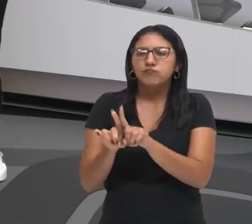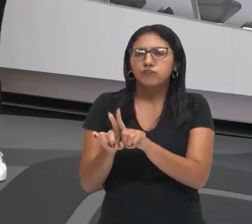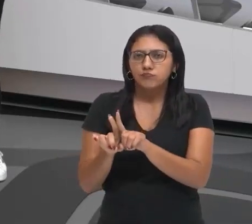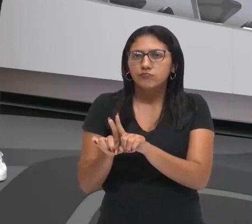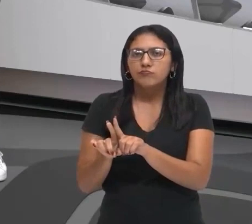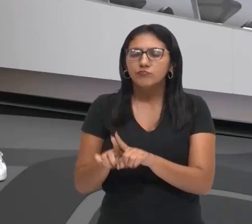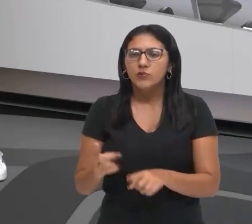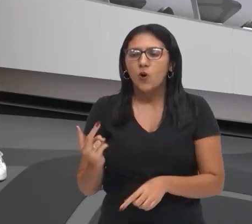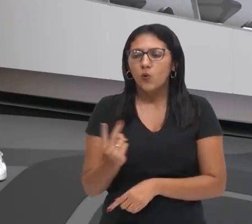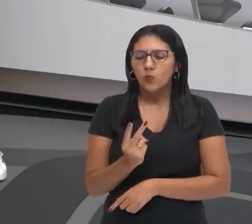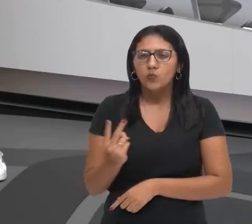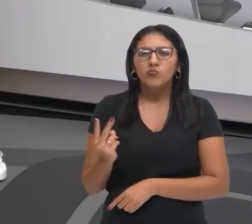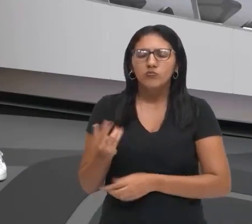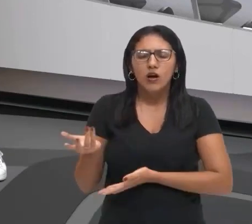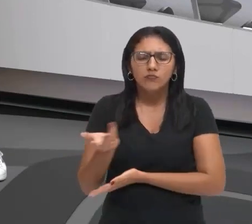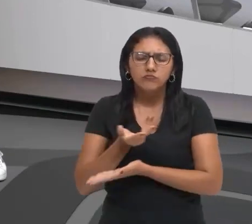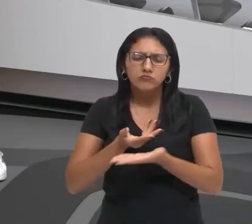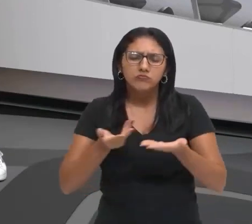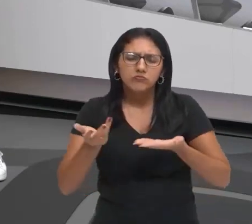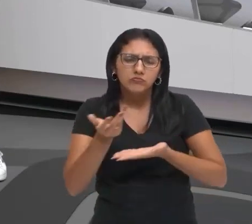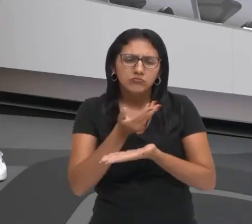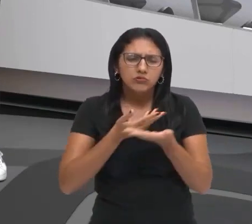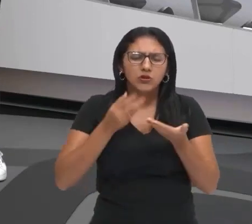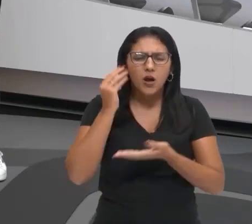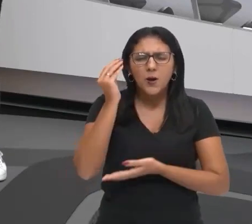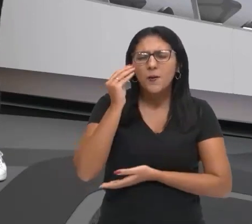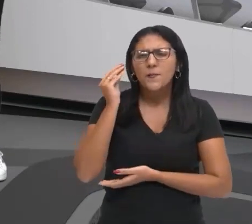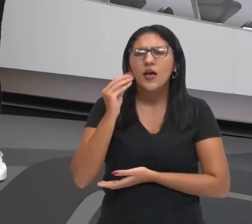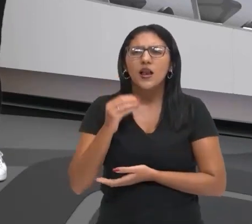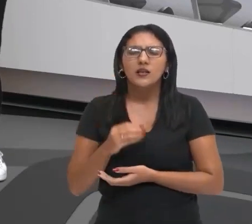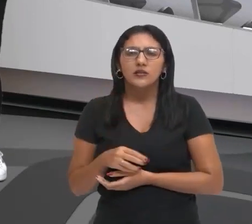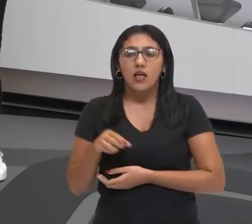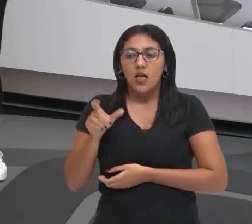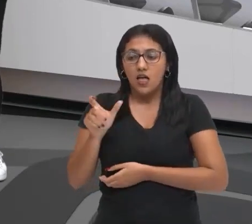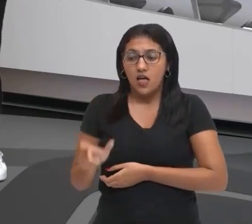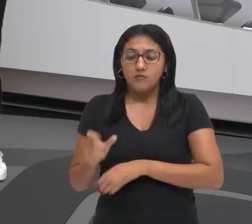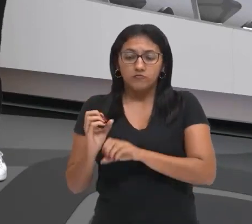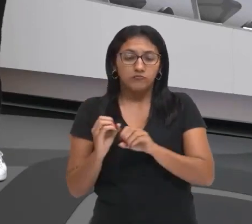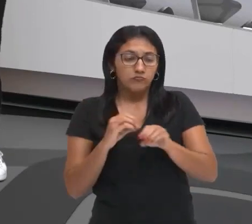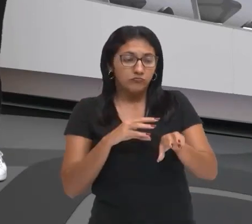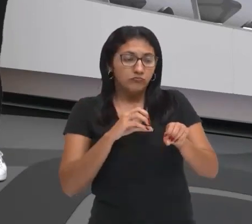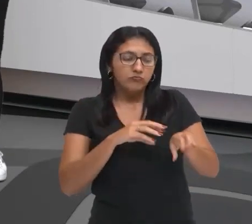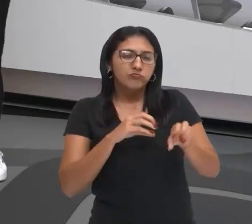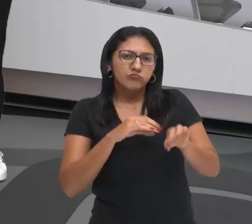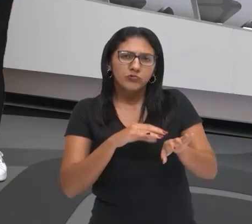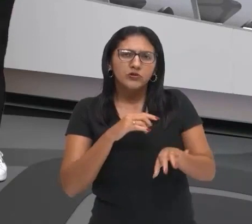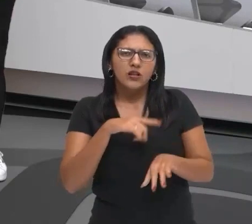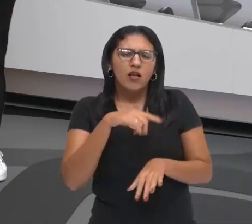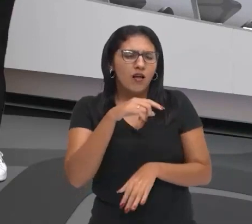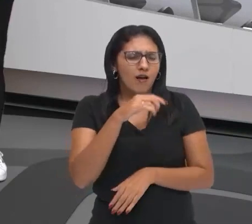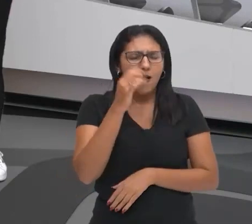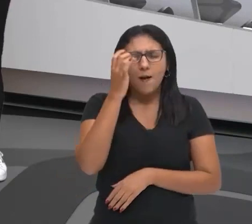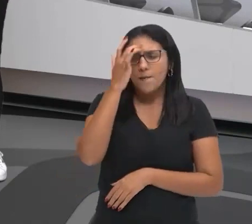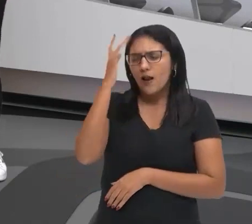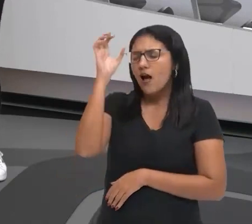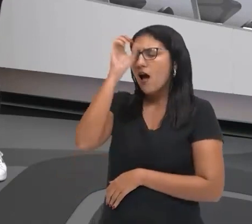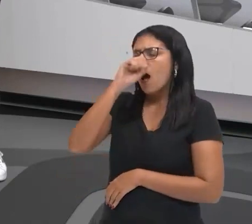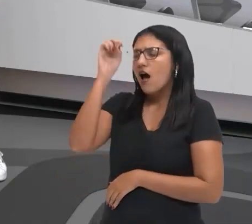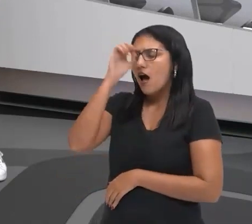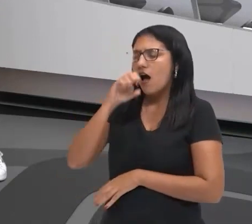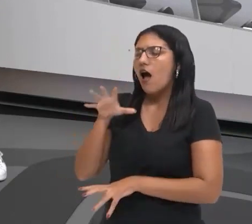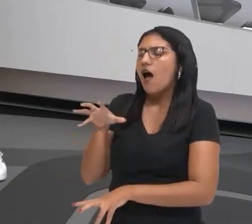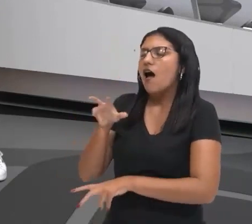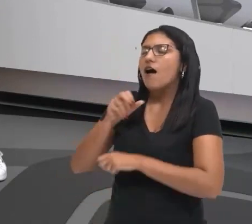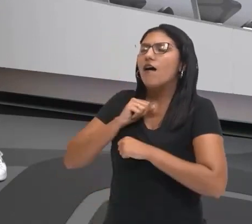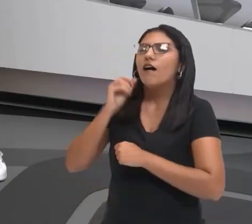E aí, essa troca de experiência, tanto o que vai ensinar, né, vai facilitar o colega, ele também vai receber